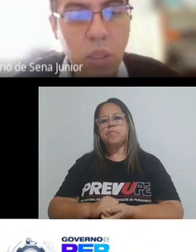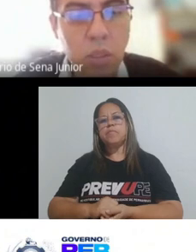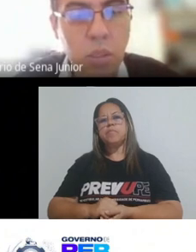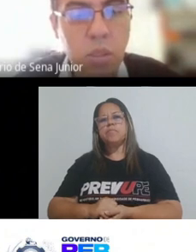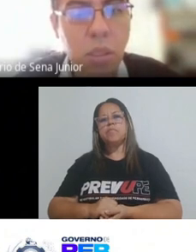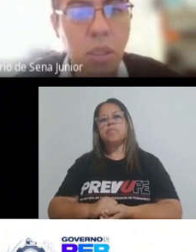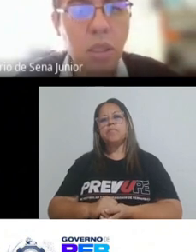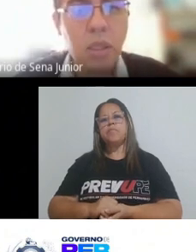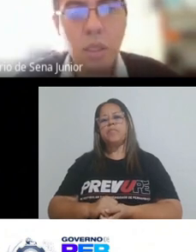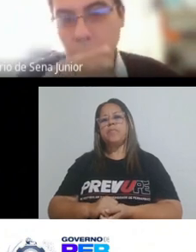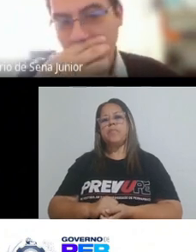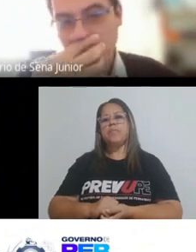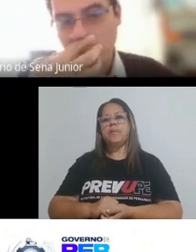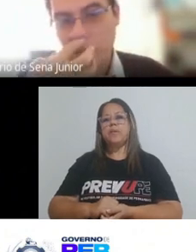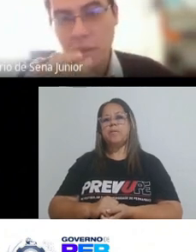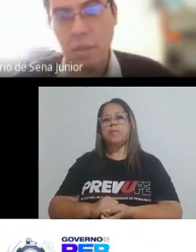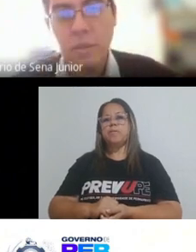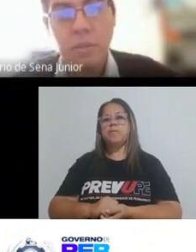Se